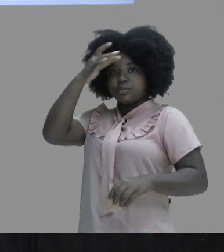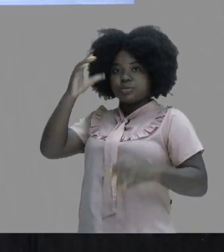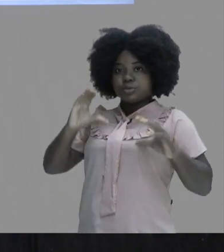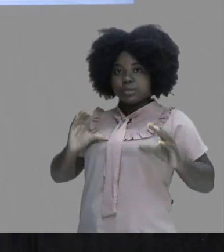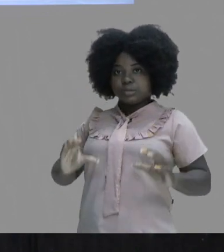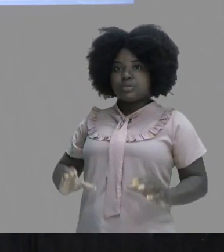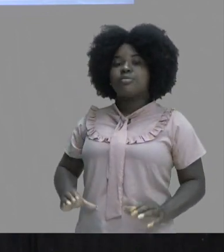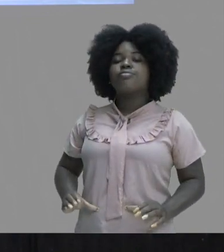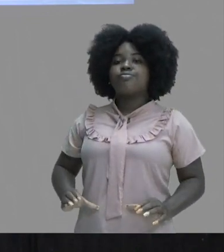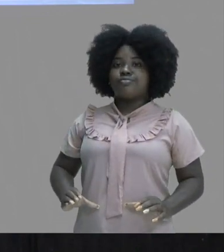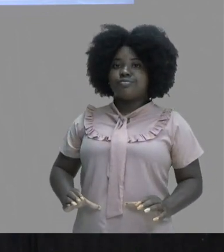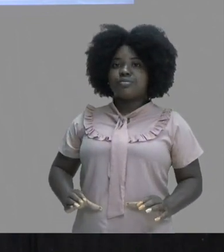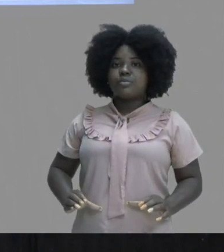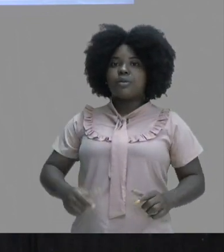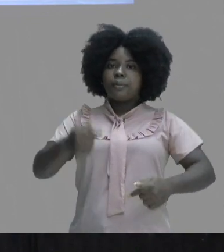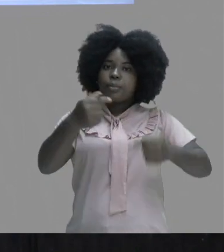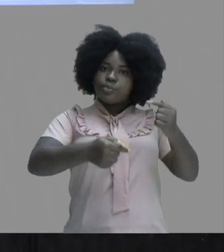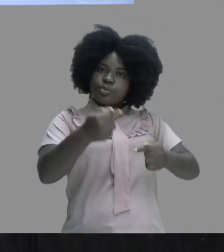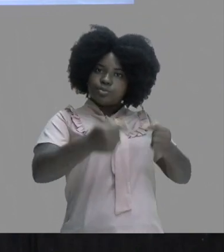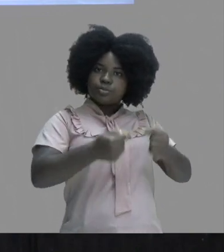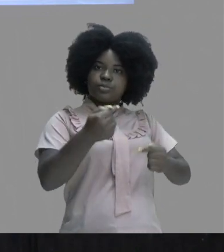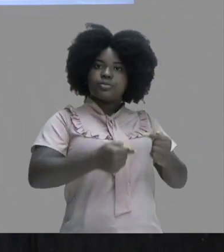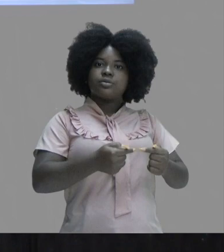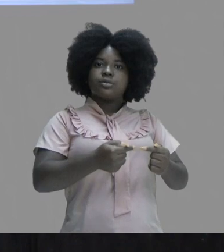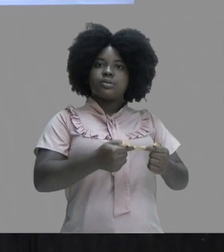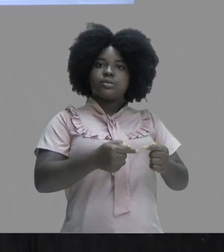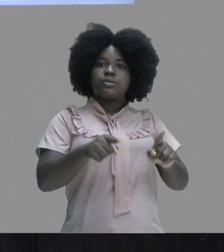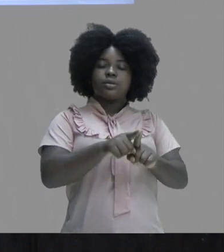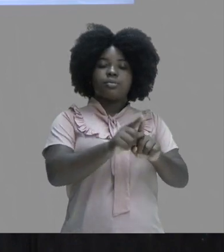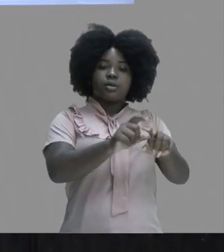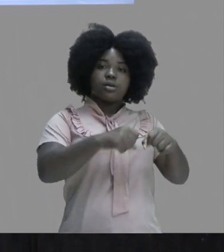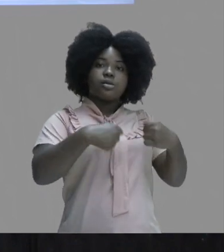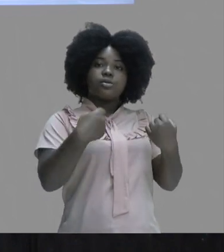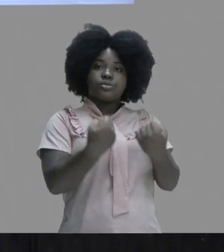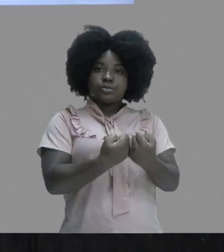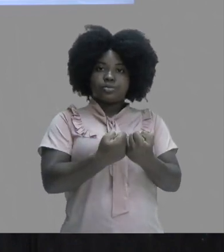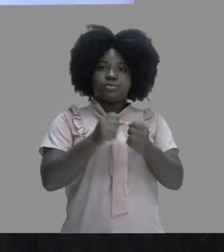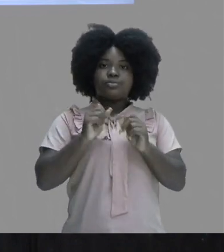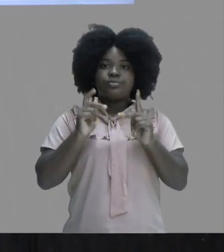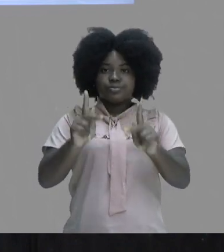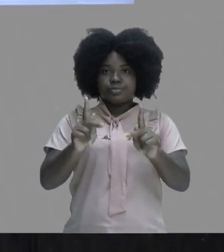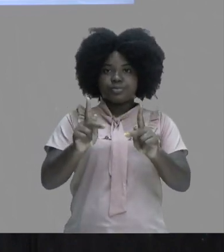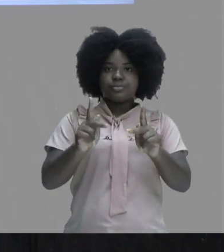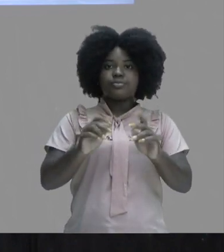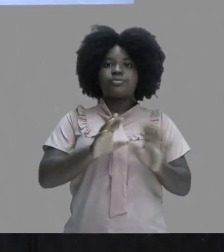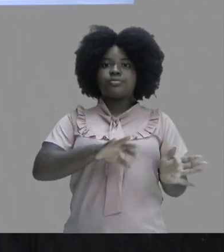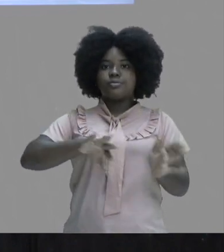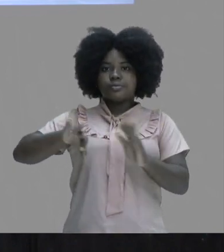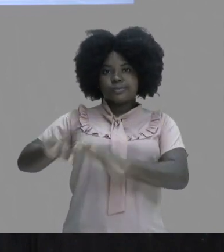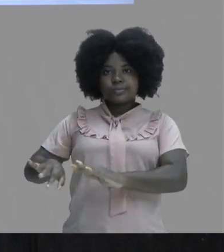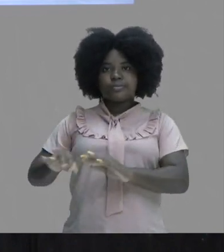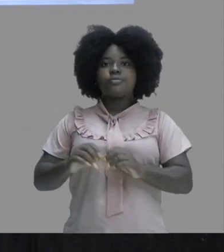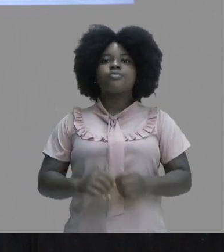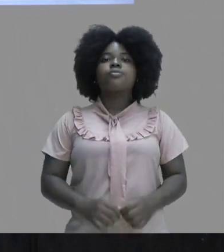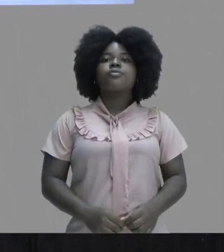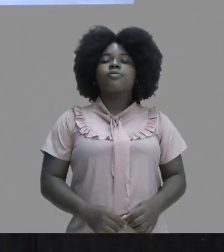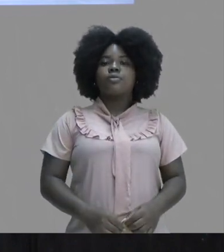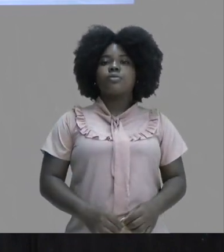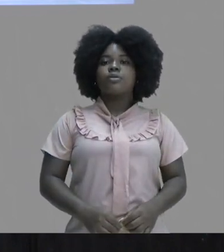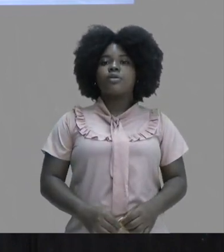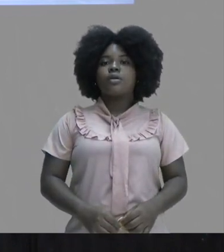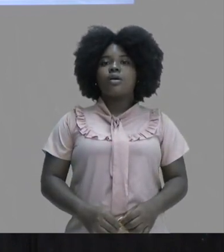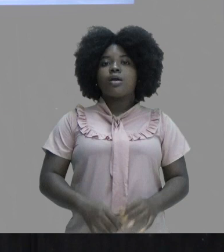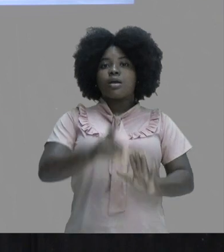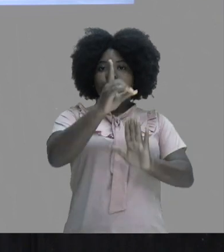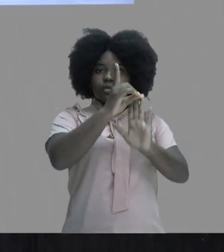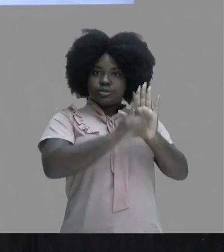ordem civil e também de ordem social. Fechou? Então, vamos lá, acompanha comigo. E esses direitos políticos,